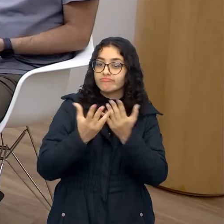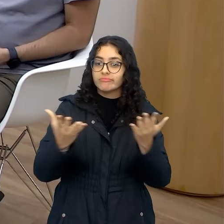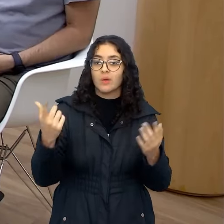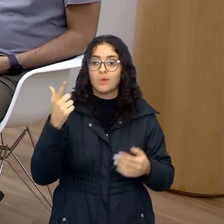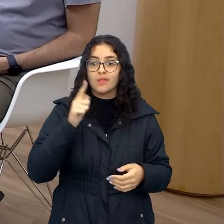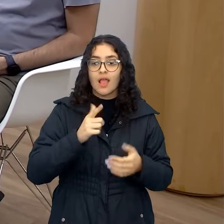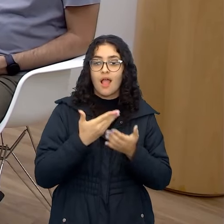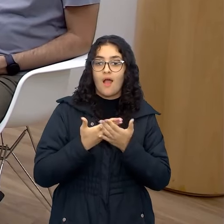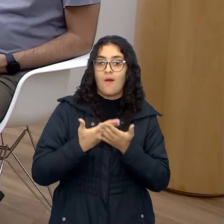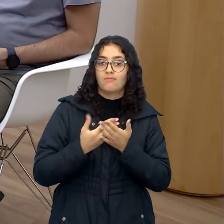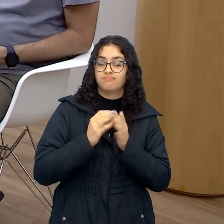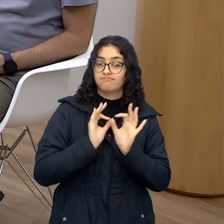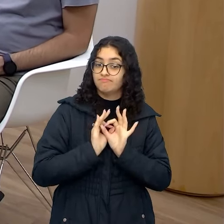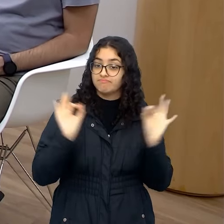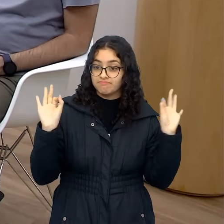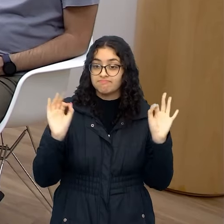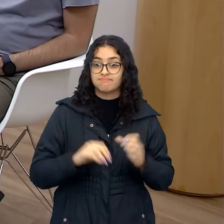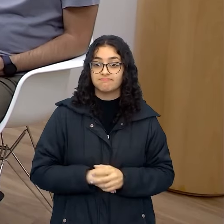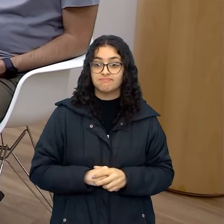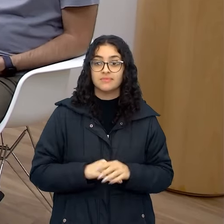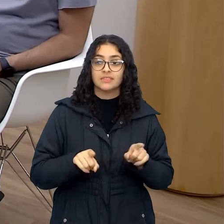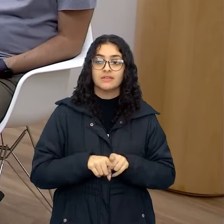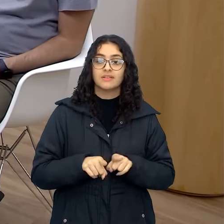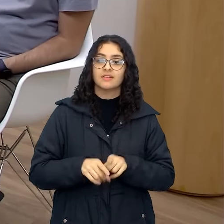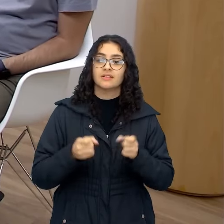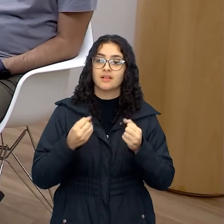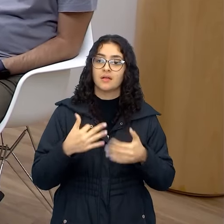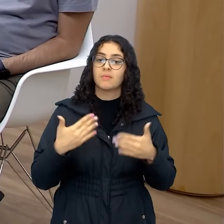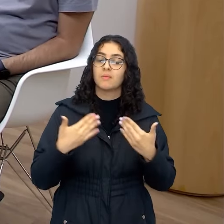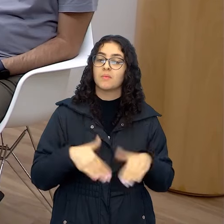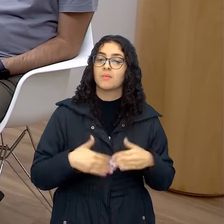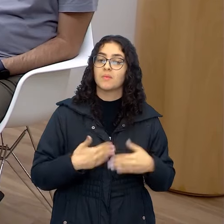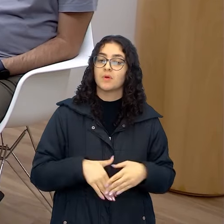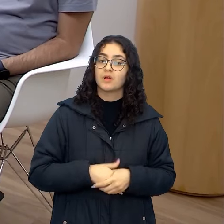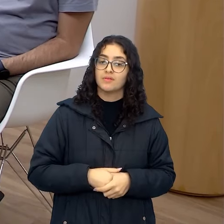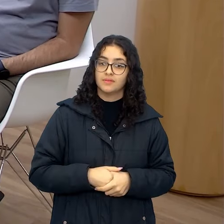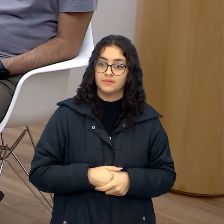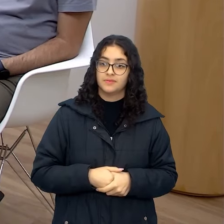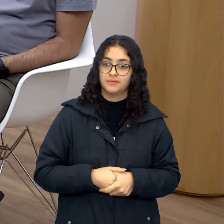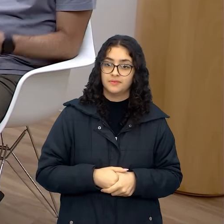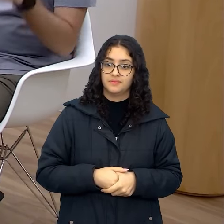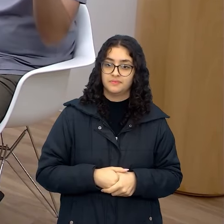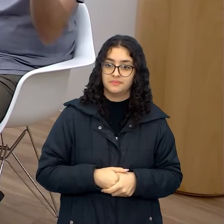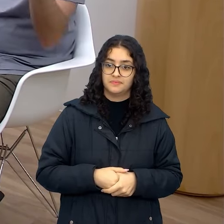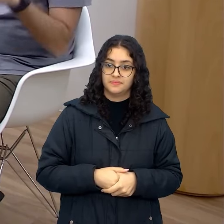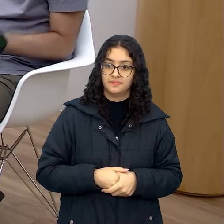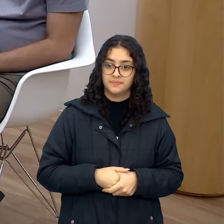as aulas e tudo mais. Vamos falar sobre a questão lá da prova... Vamos. Da prova...